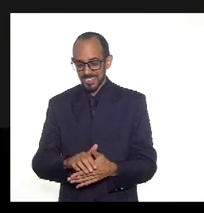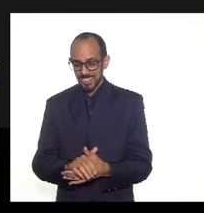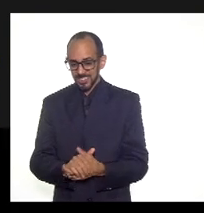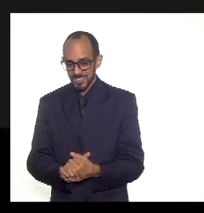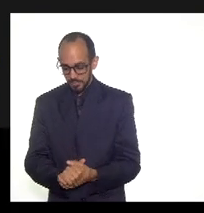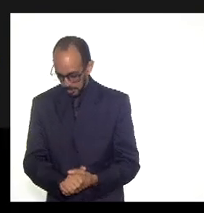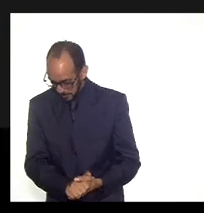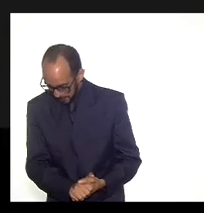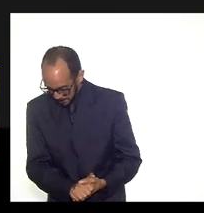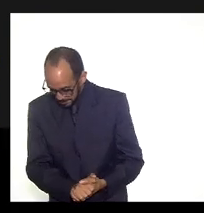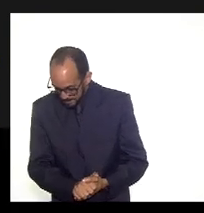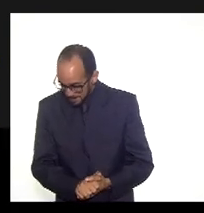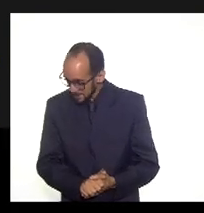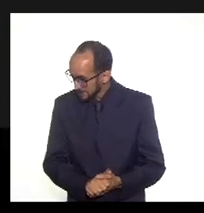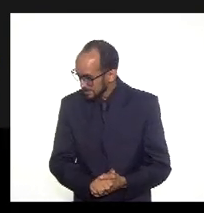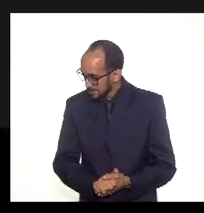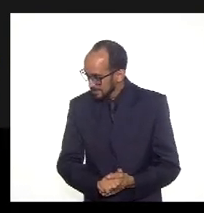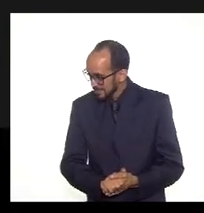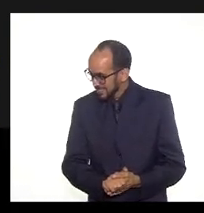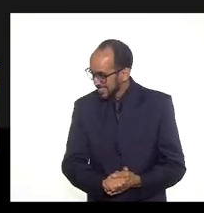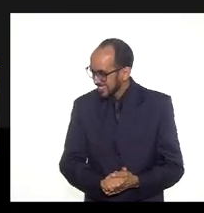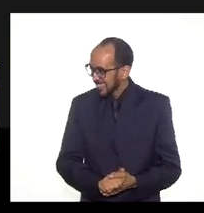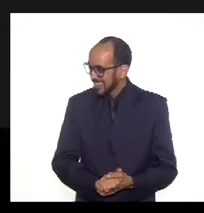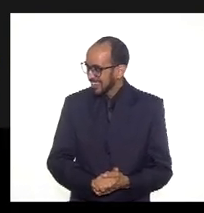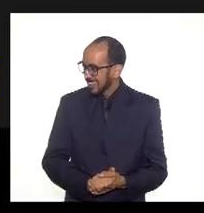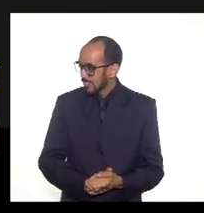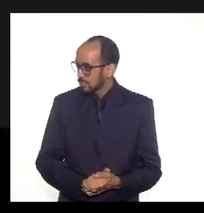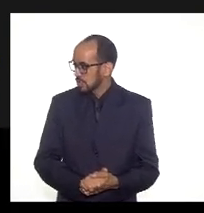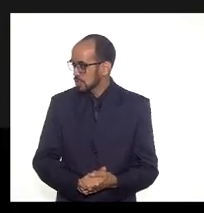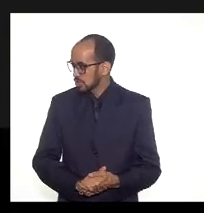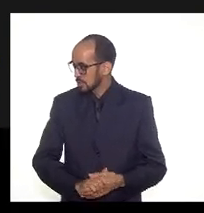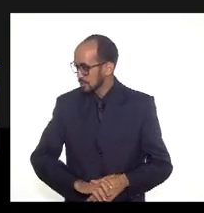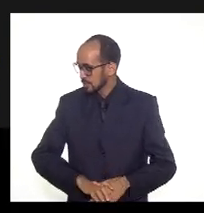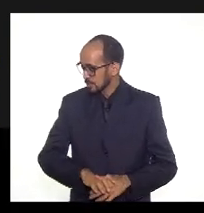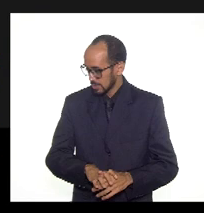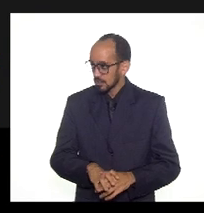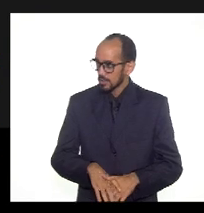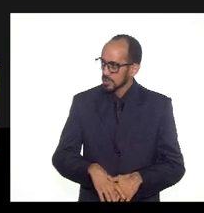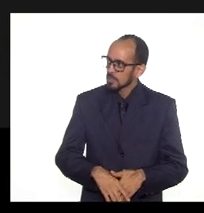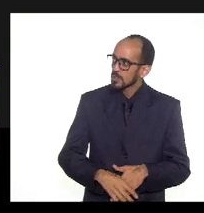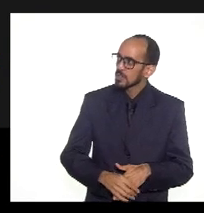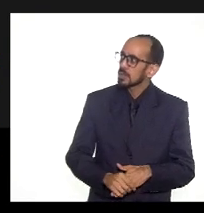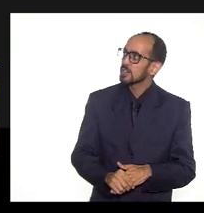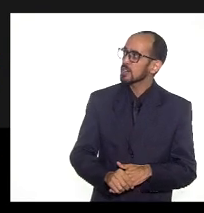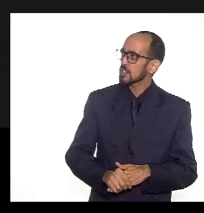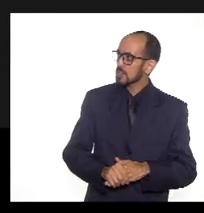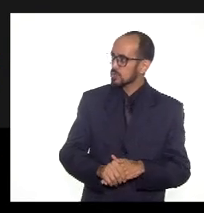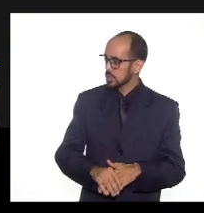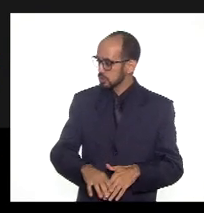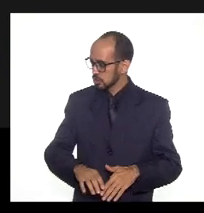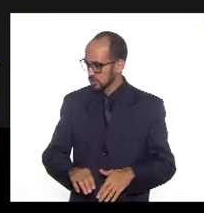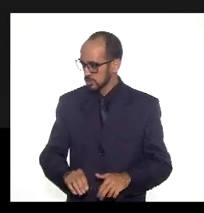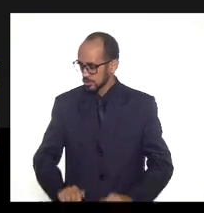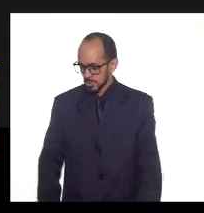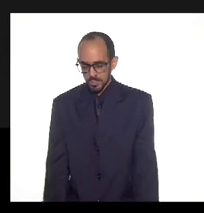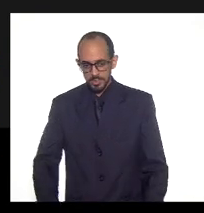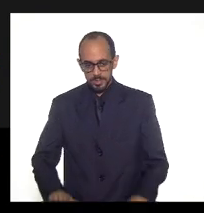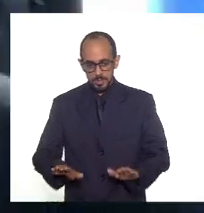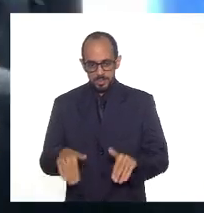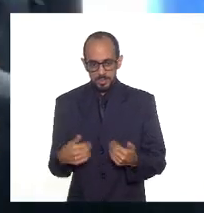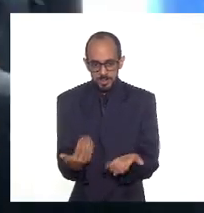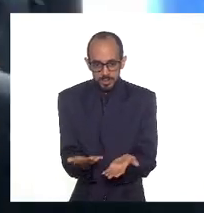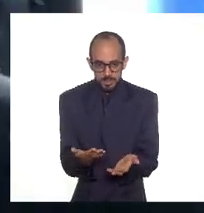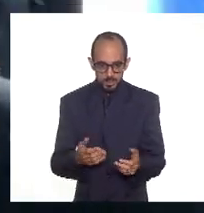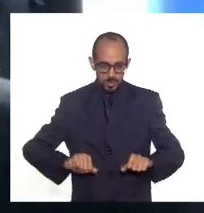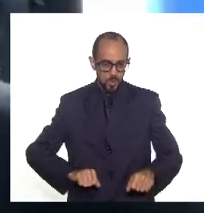muito discernimento e sabedoria como tem te dado para você continuar demandando e defendendo as causas tão nobres que